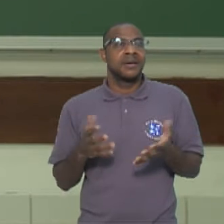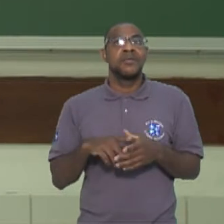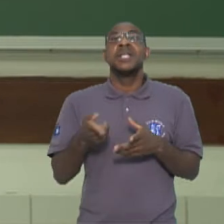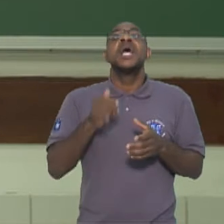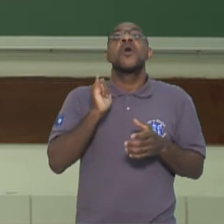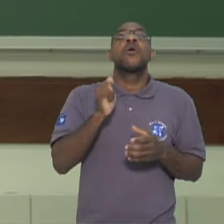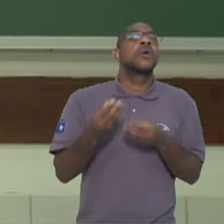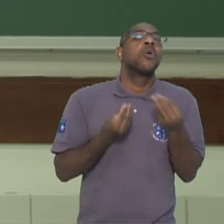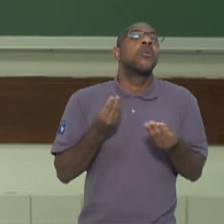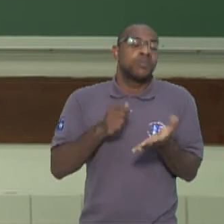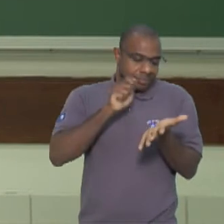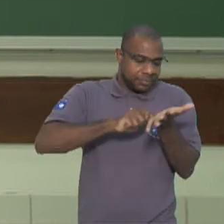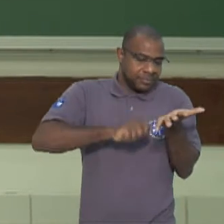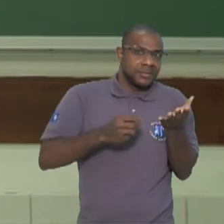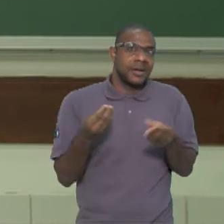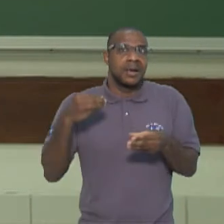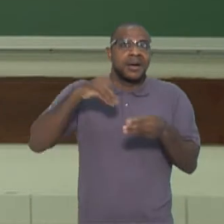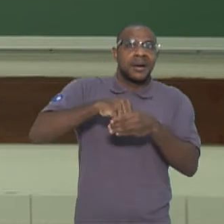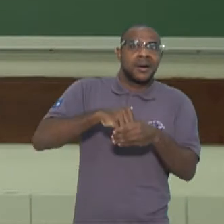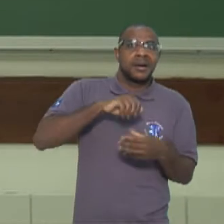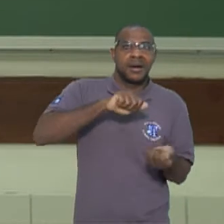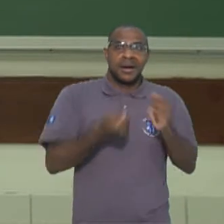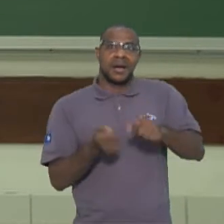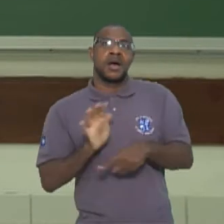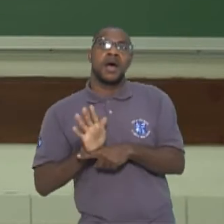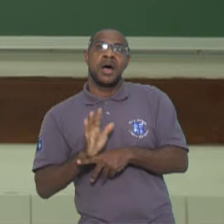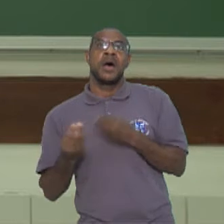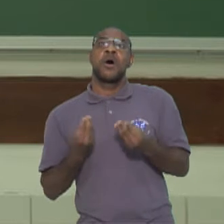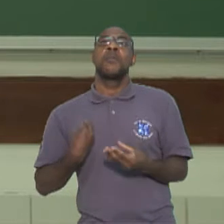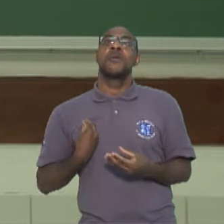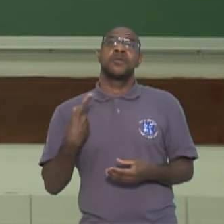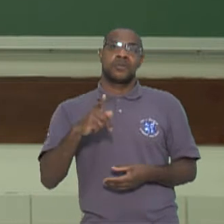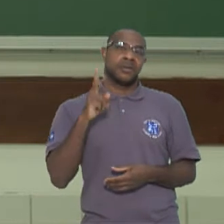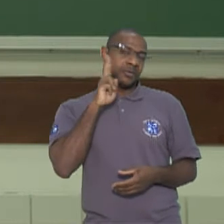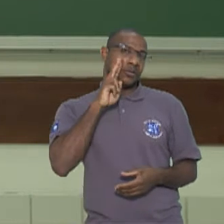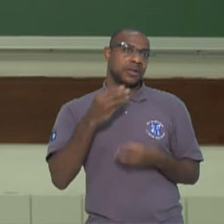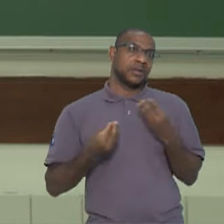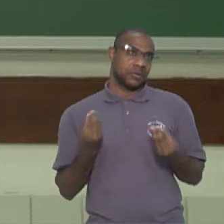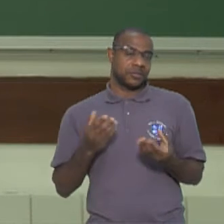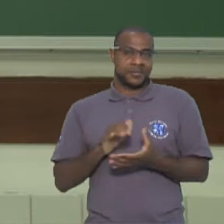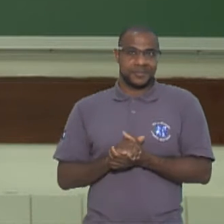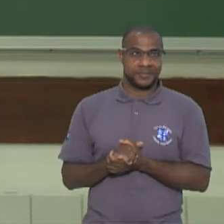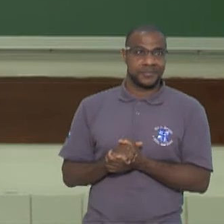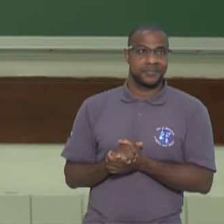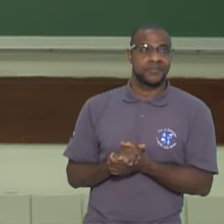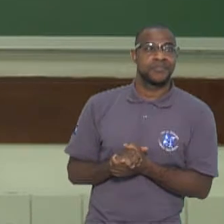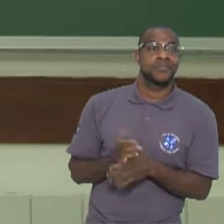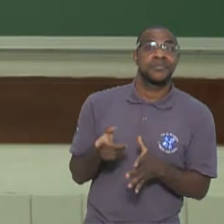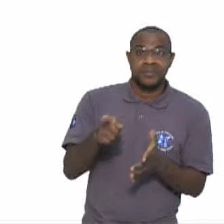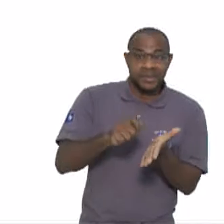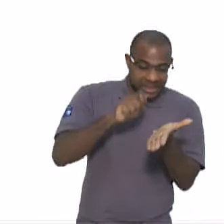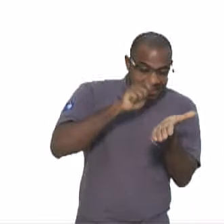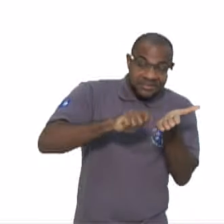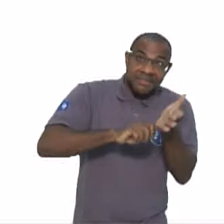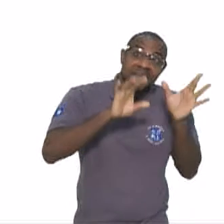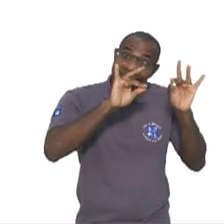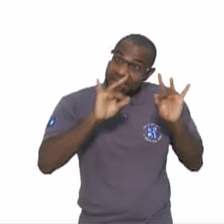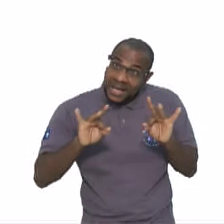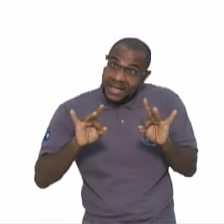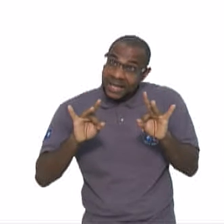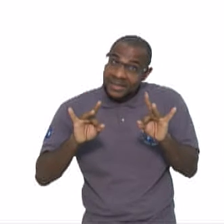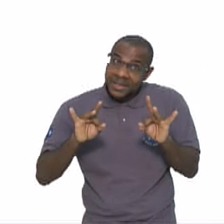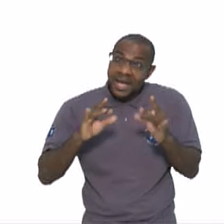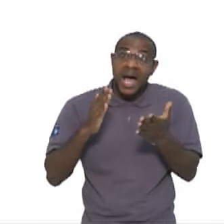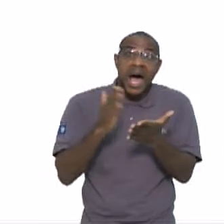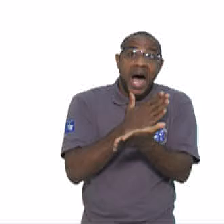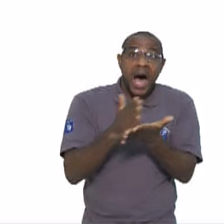mais divertida, mais irreal, surreal. Descreva detalhadamente algumas